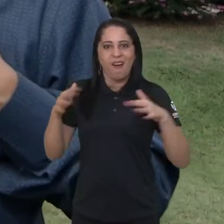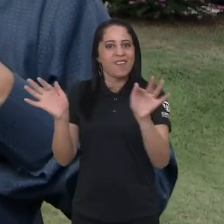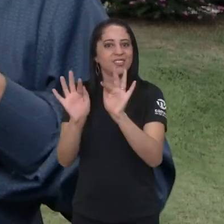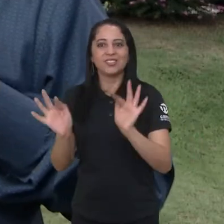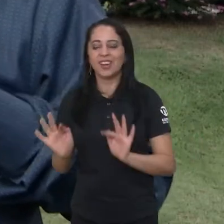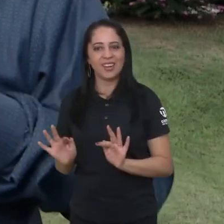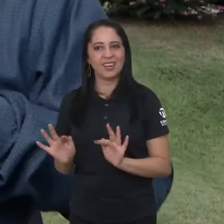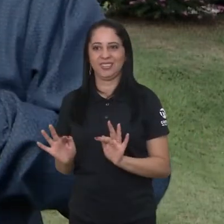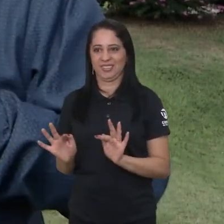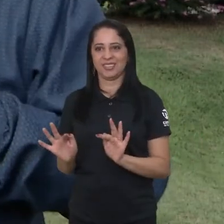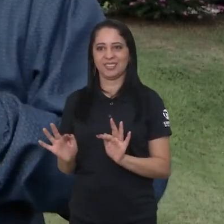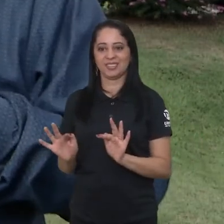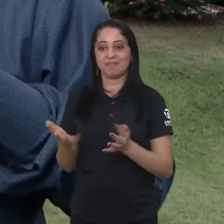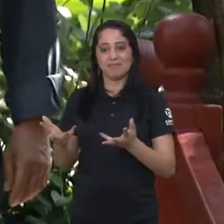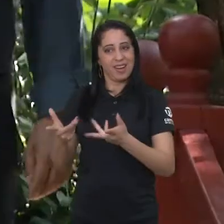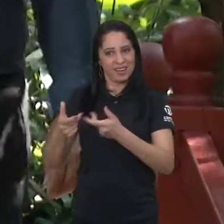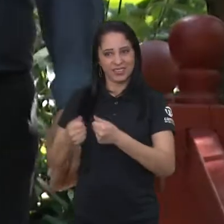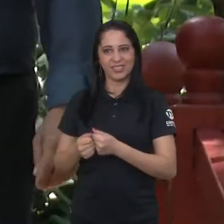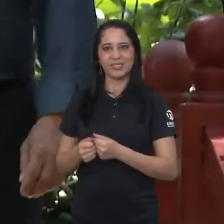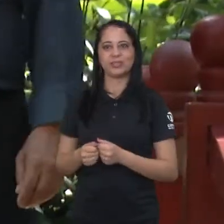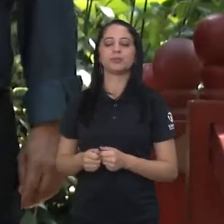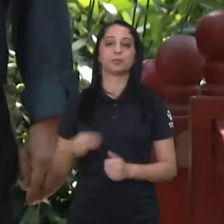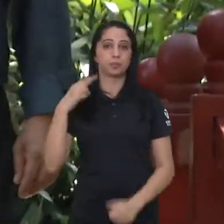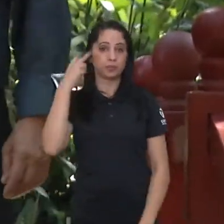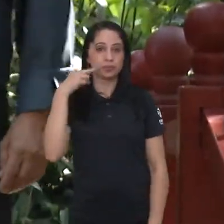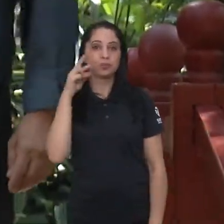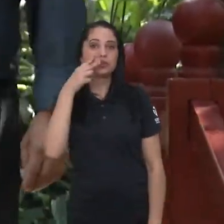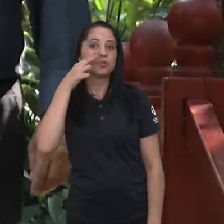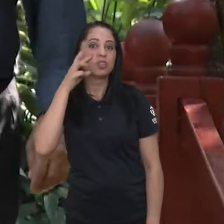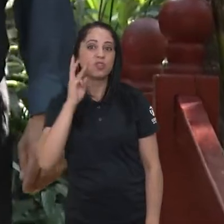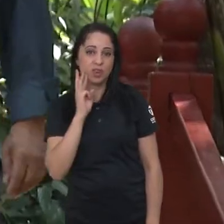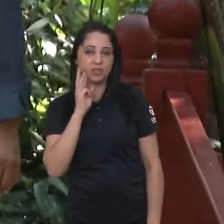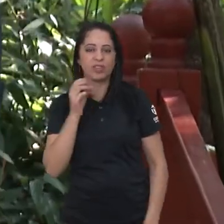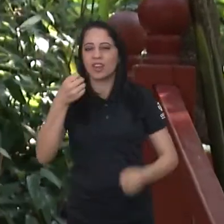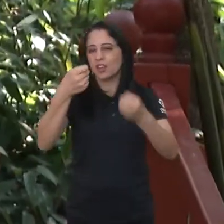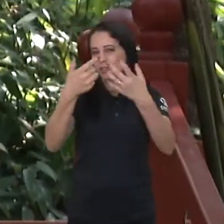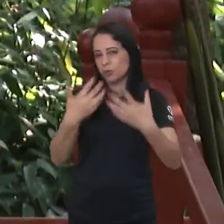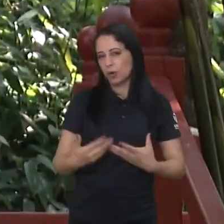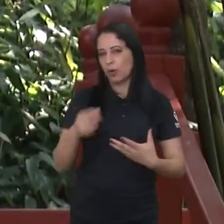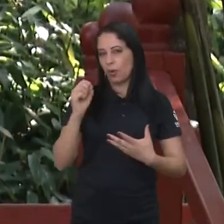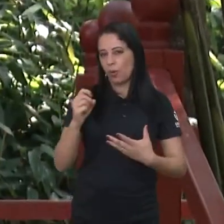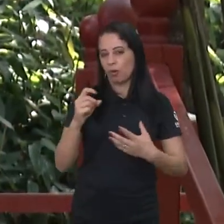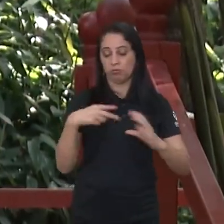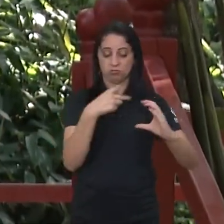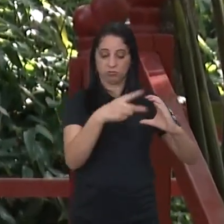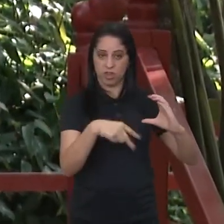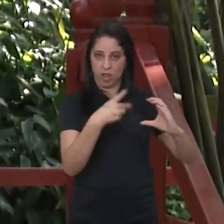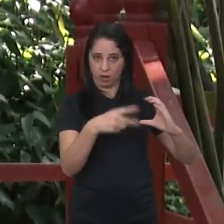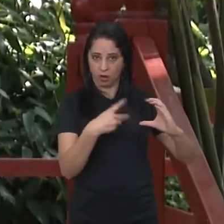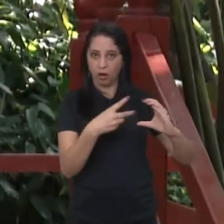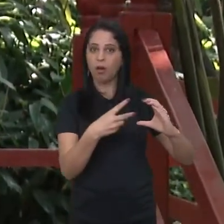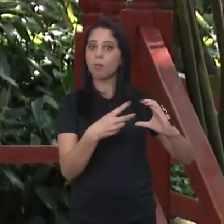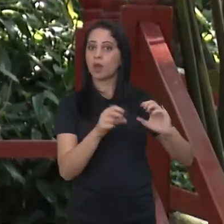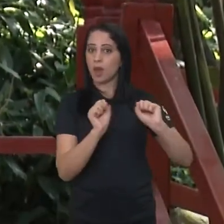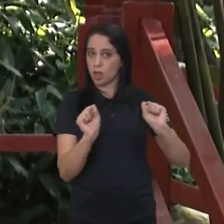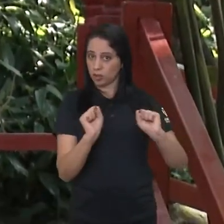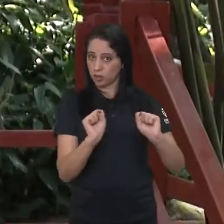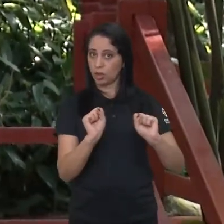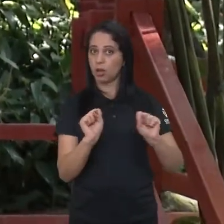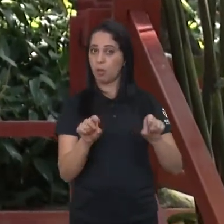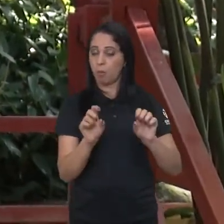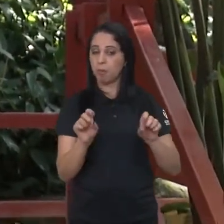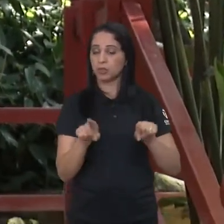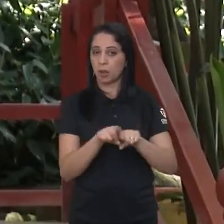de que as pessoas venham aqui, né? Walter Hayashi também destacou o papel da Câmara em projetos que preservam e